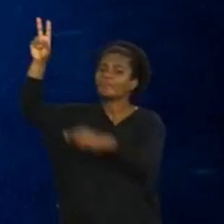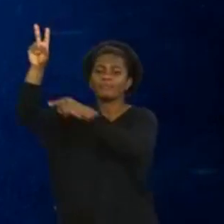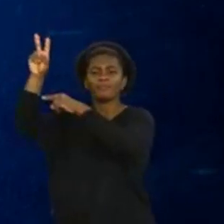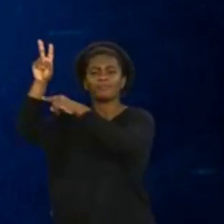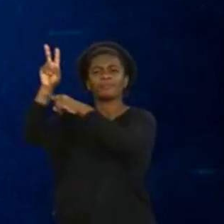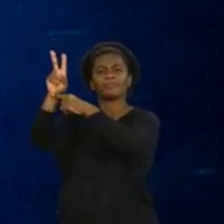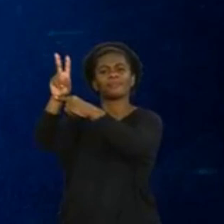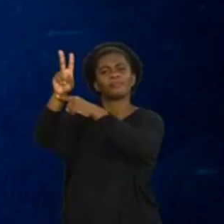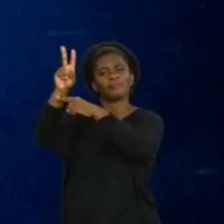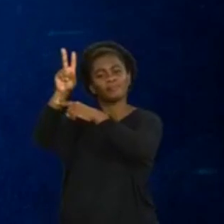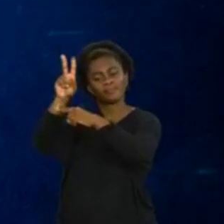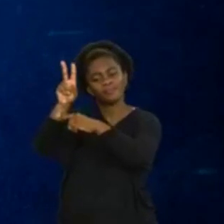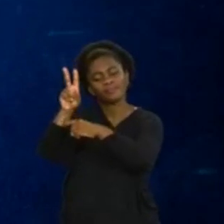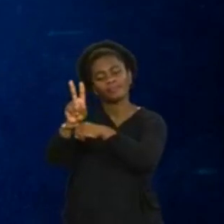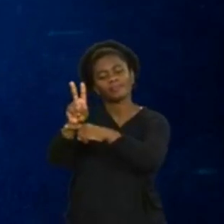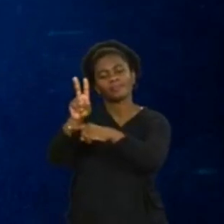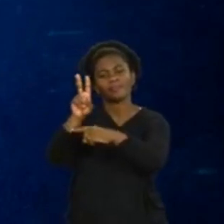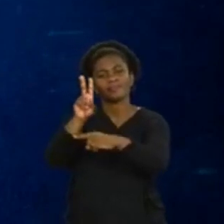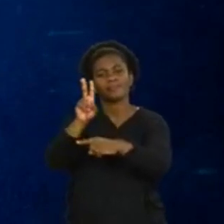cuido